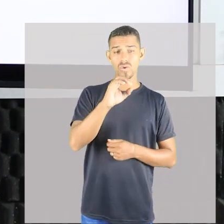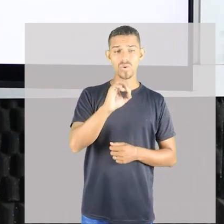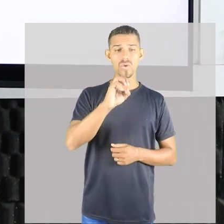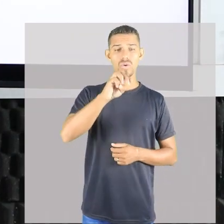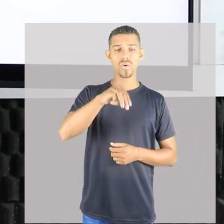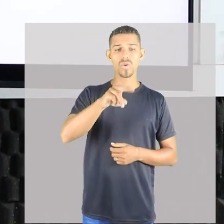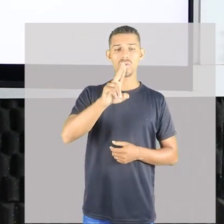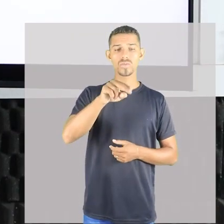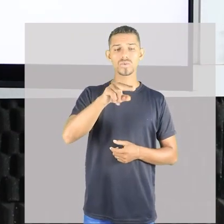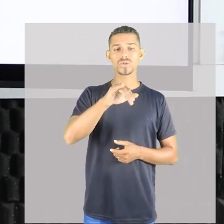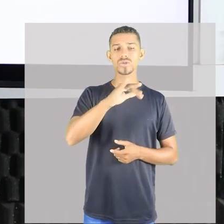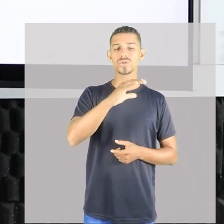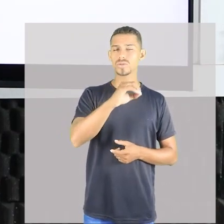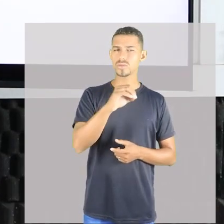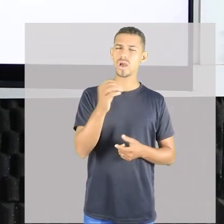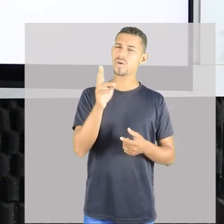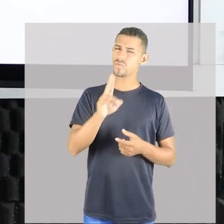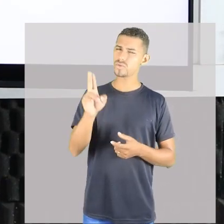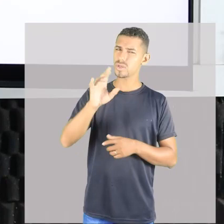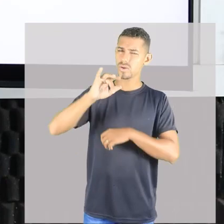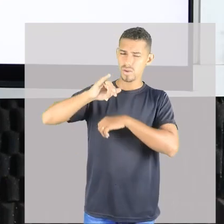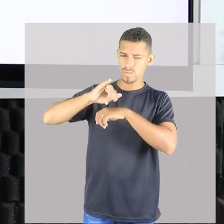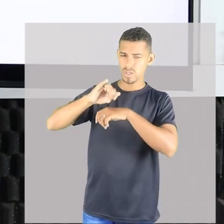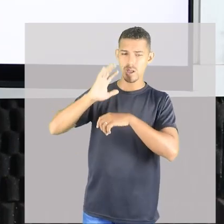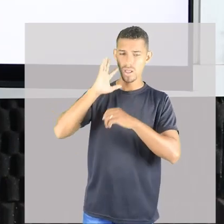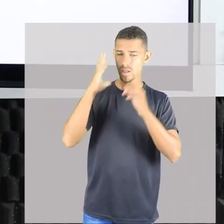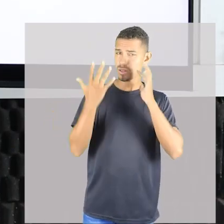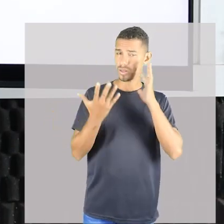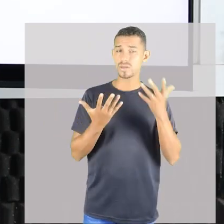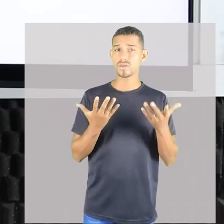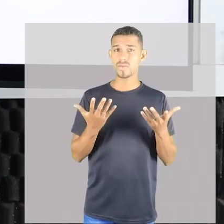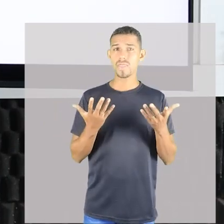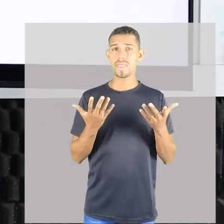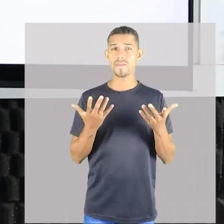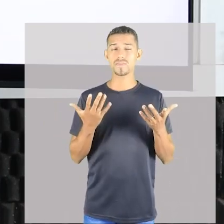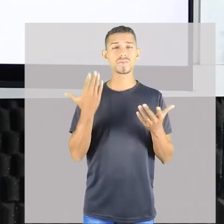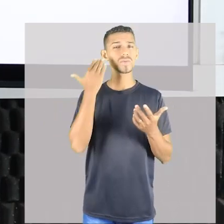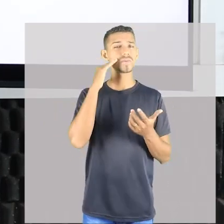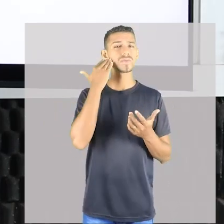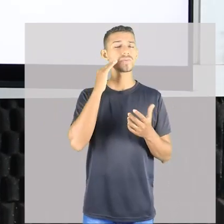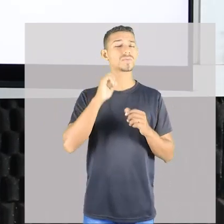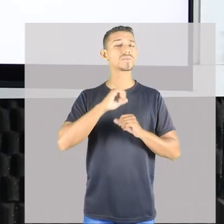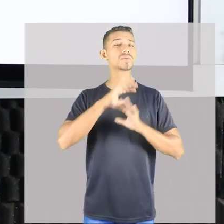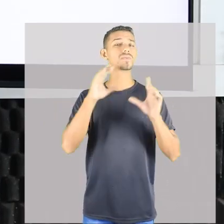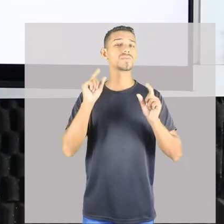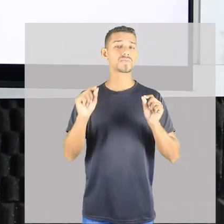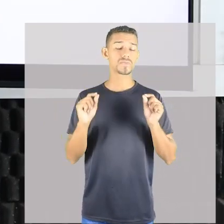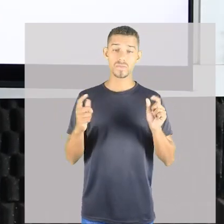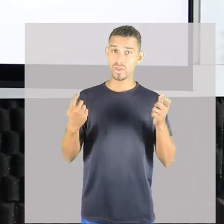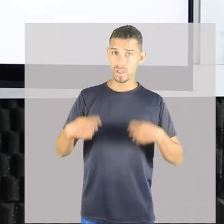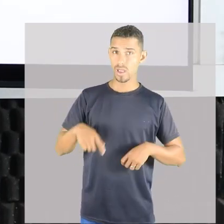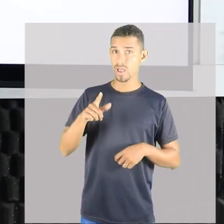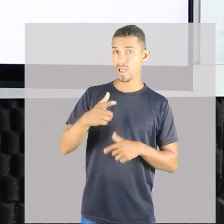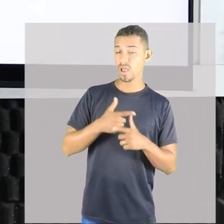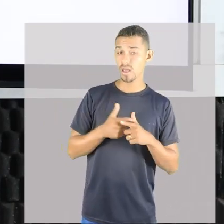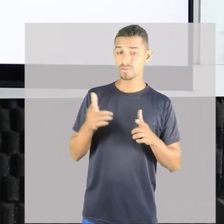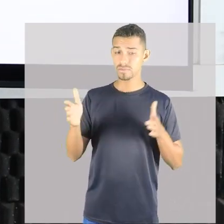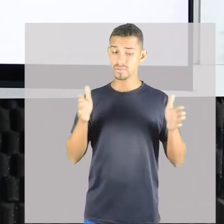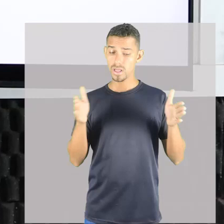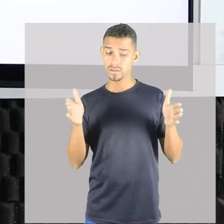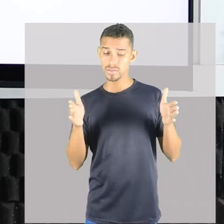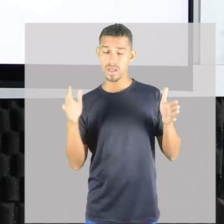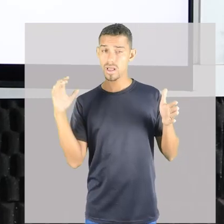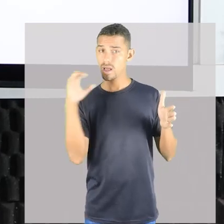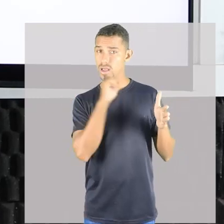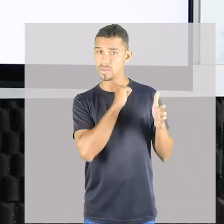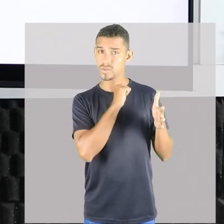vão utilizar o capitalismo ou ações, estratégias capitalistas. O entendimento deles era que isso era algo provisório, algo